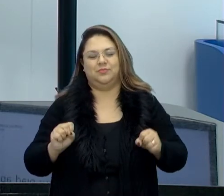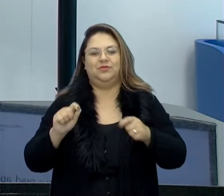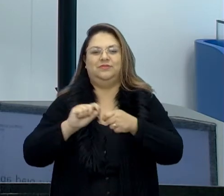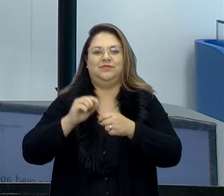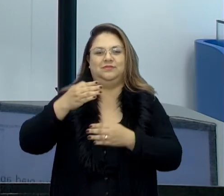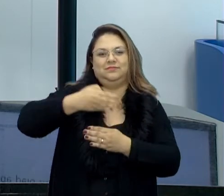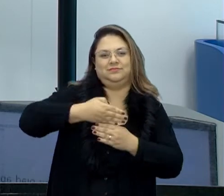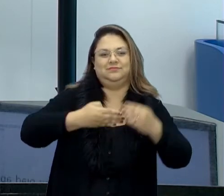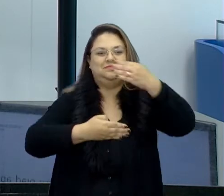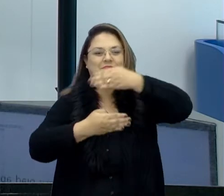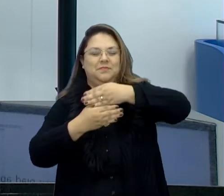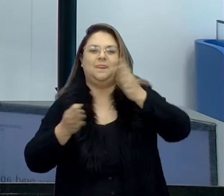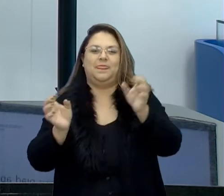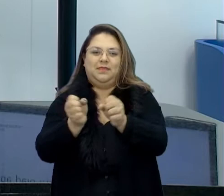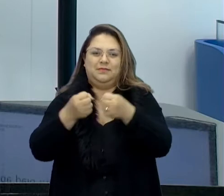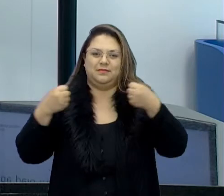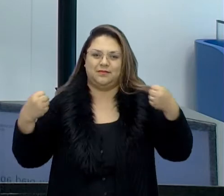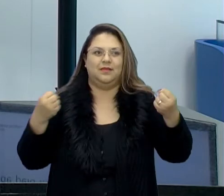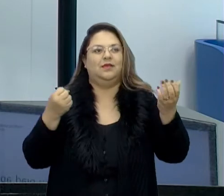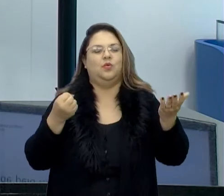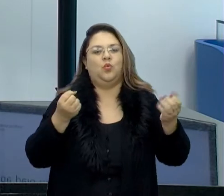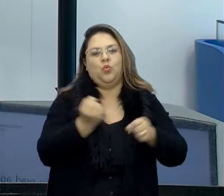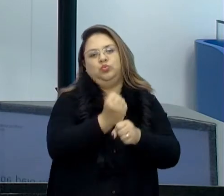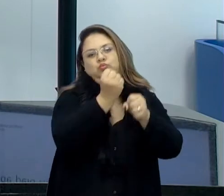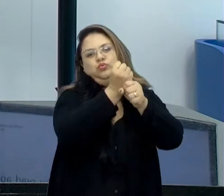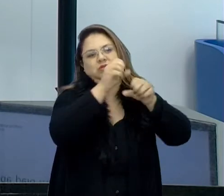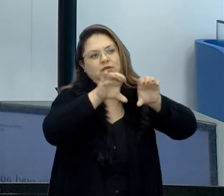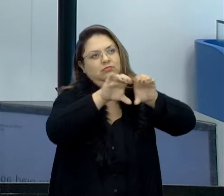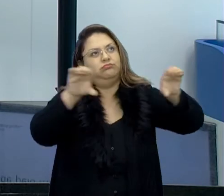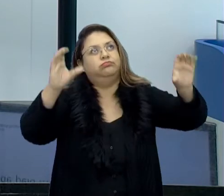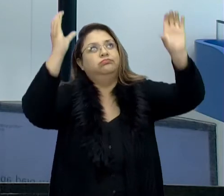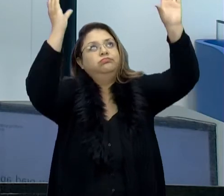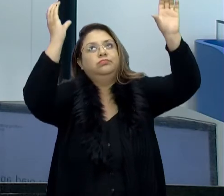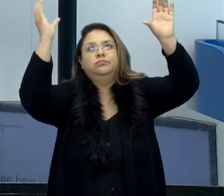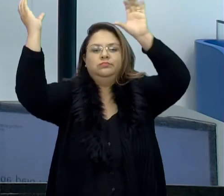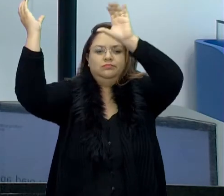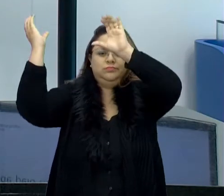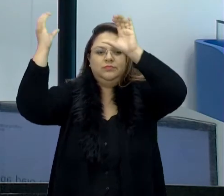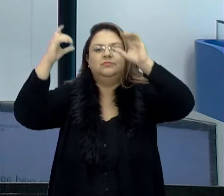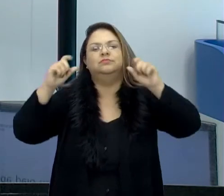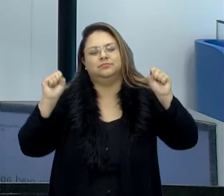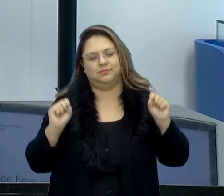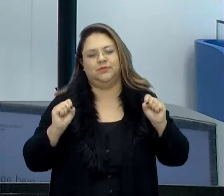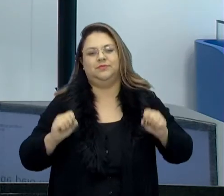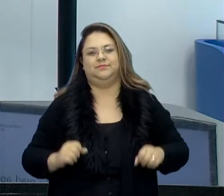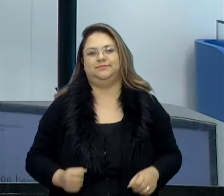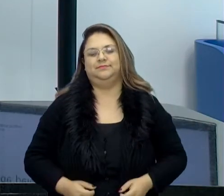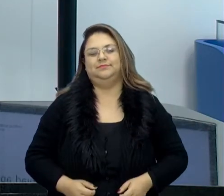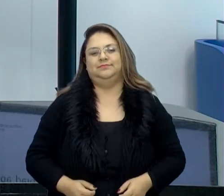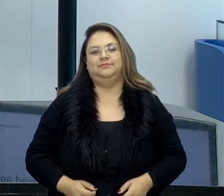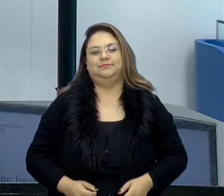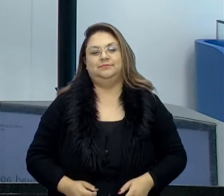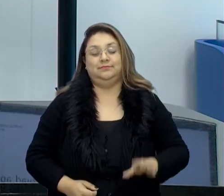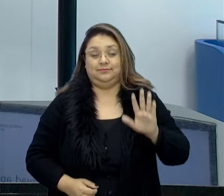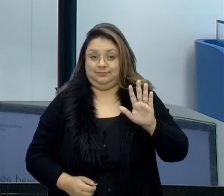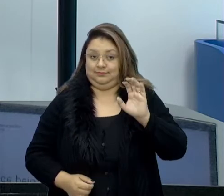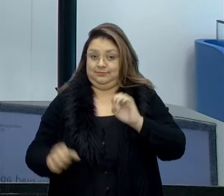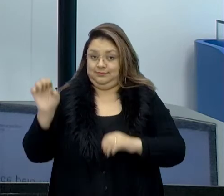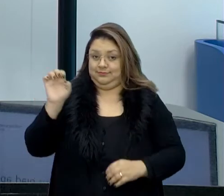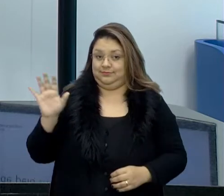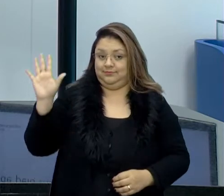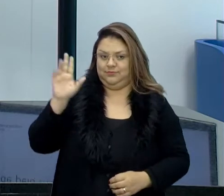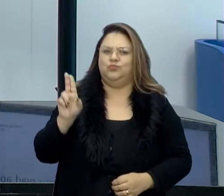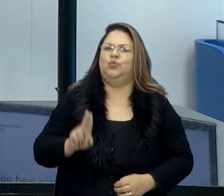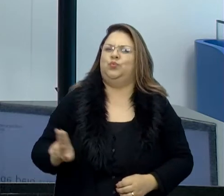para construção civil, né? Então não há problema algum. Lembrando que tem uma pequena ressalva. Na Europa é